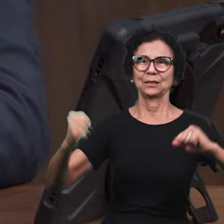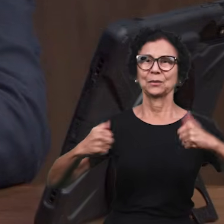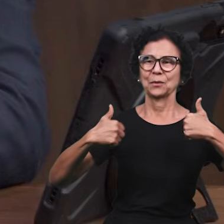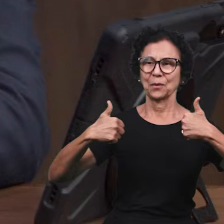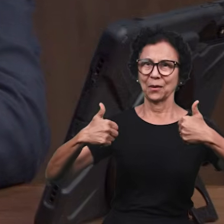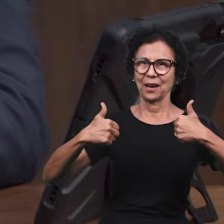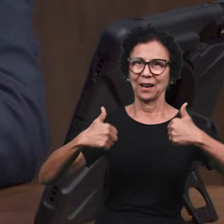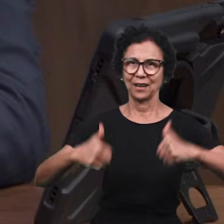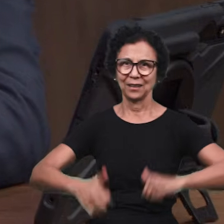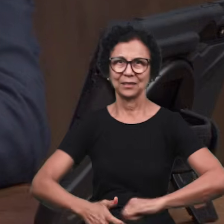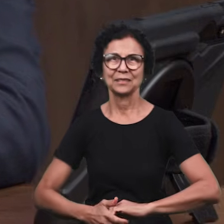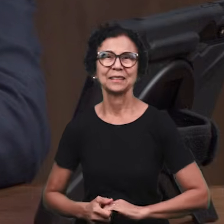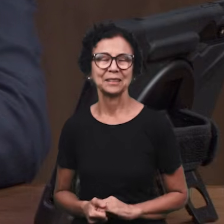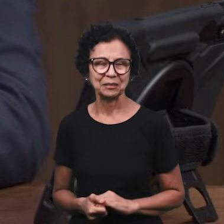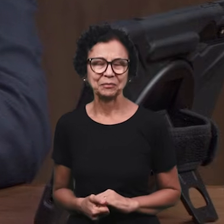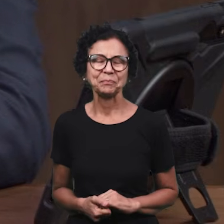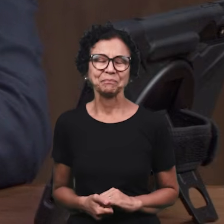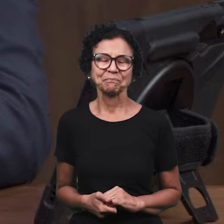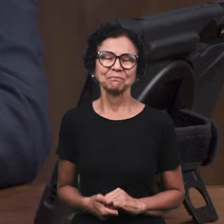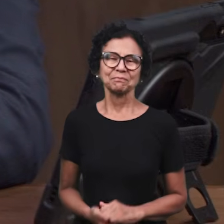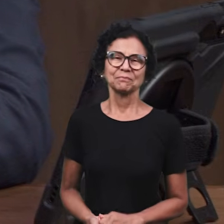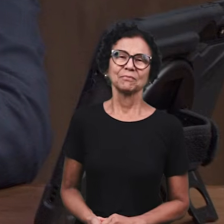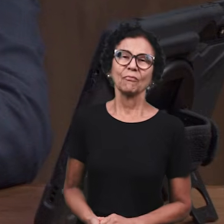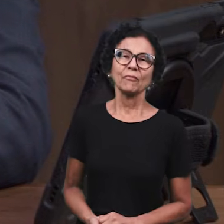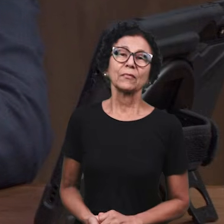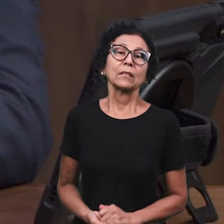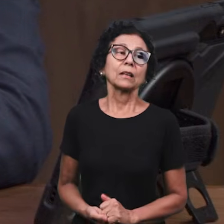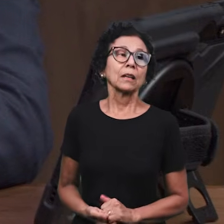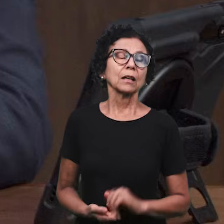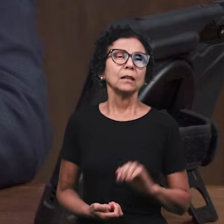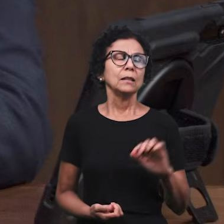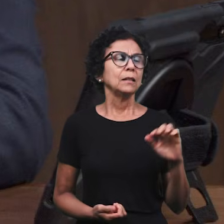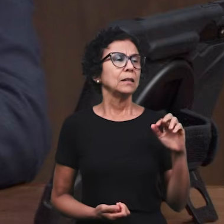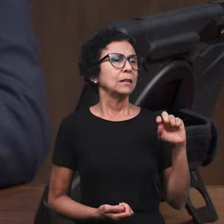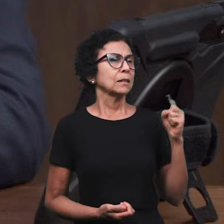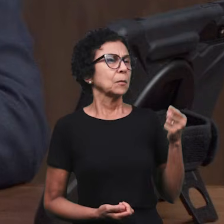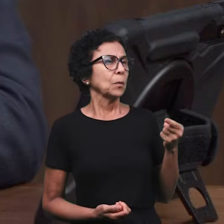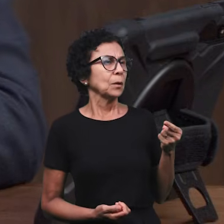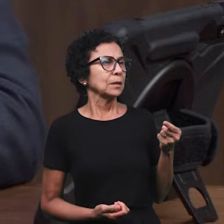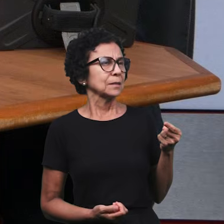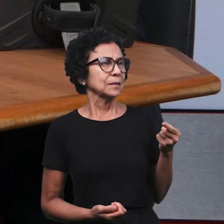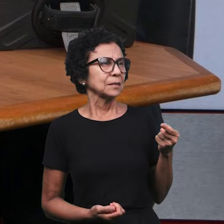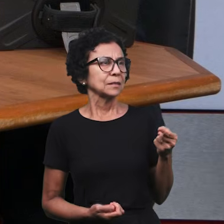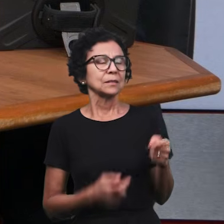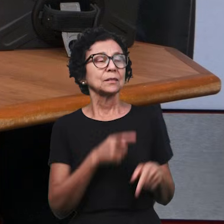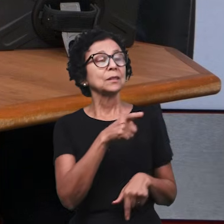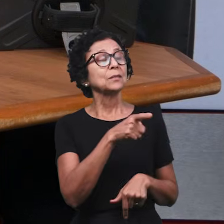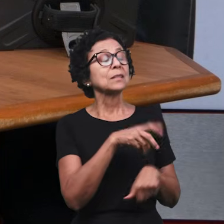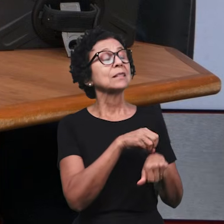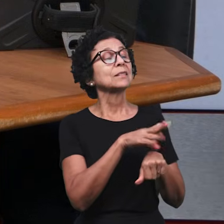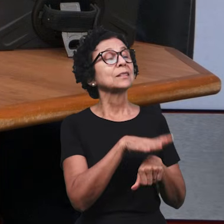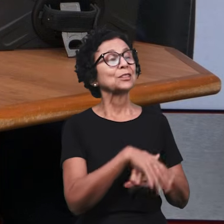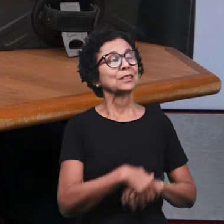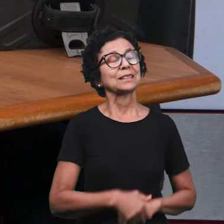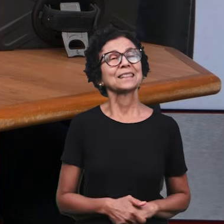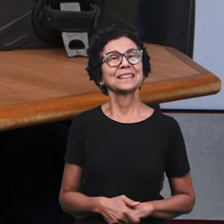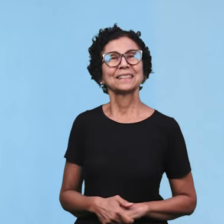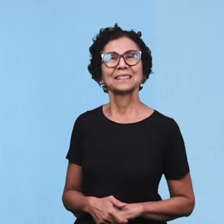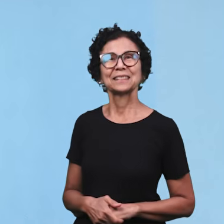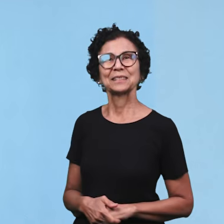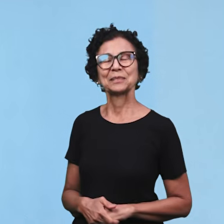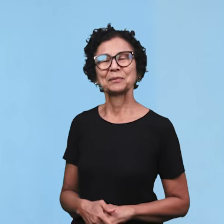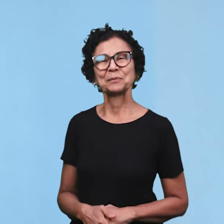nós já temos uma boa base, né? É isso aí. Certo. E depois entra as suas recomendações. O que você pode dizer aí?